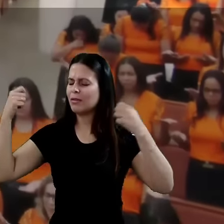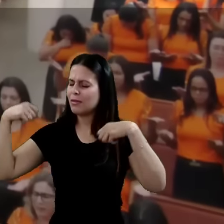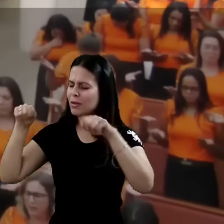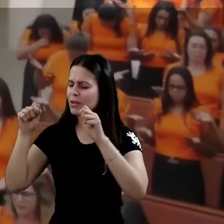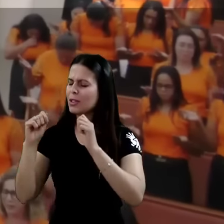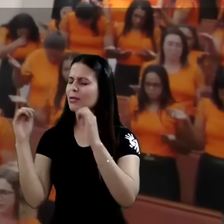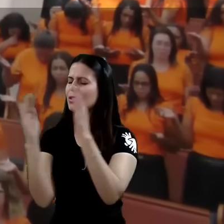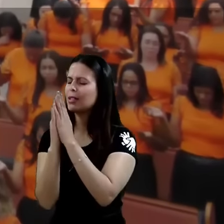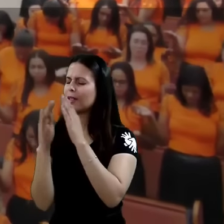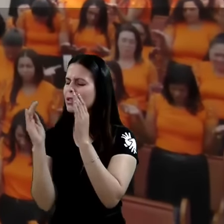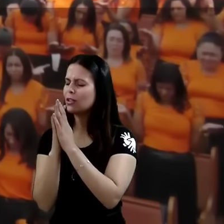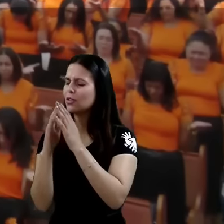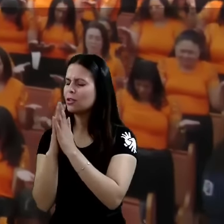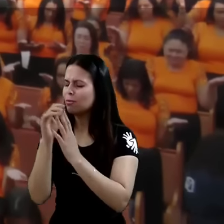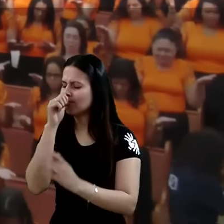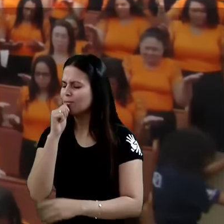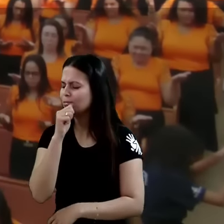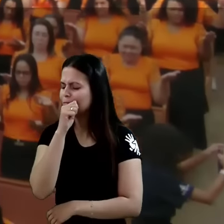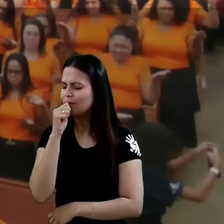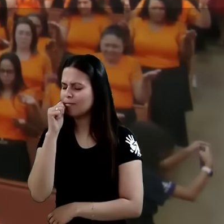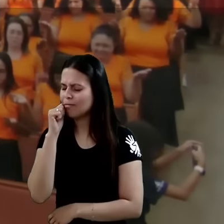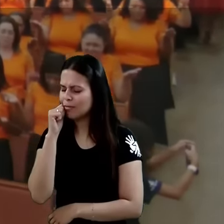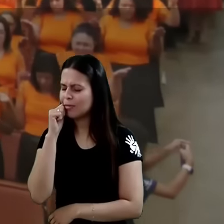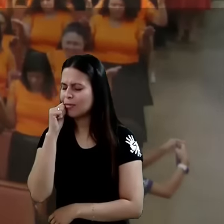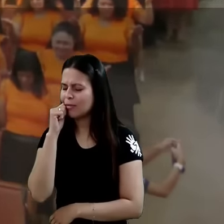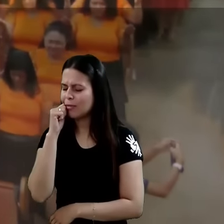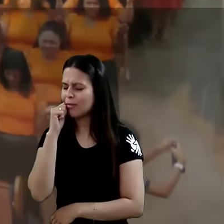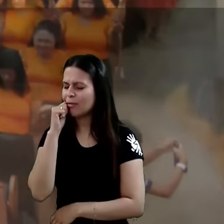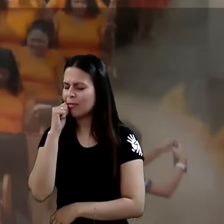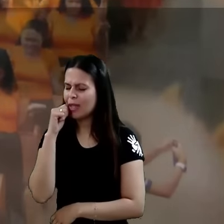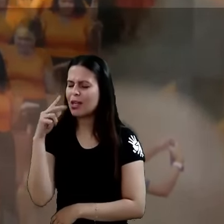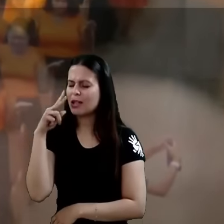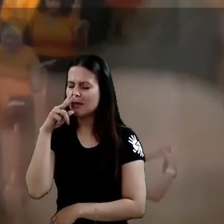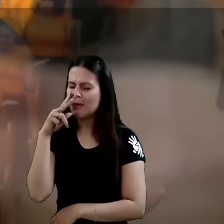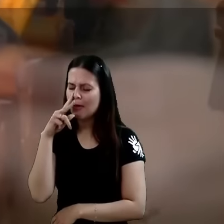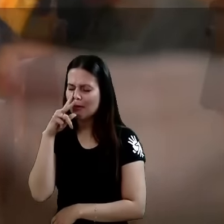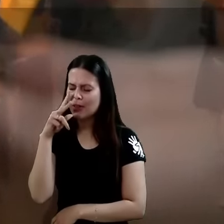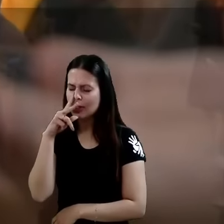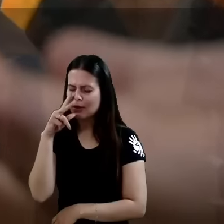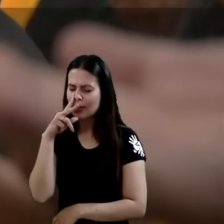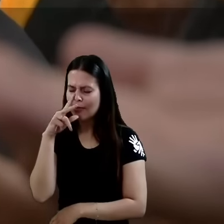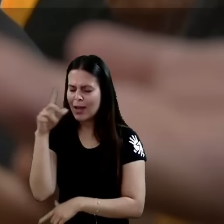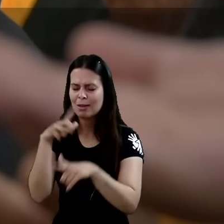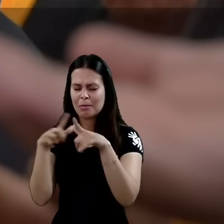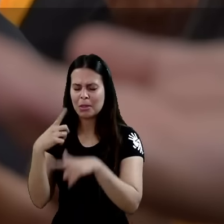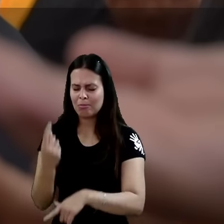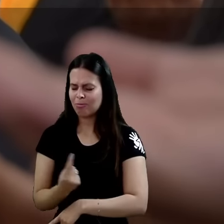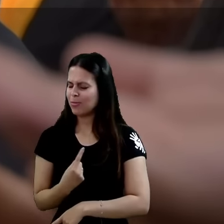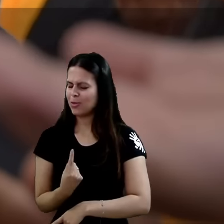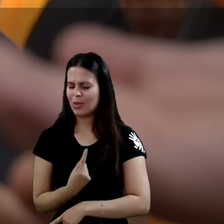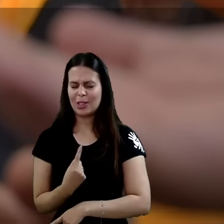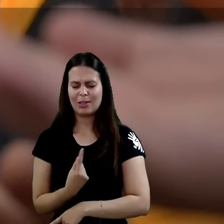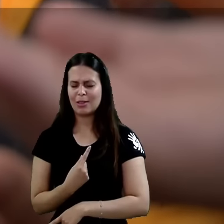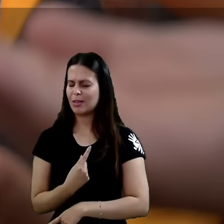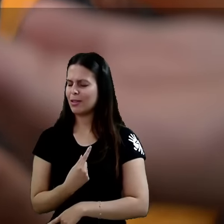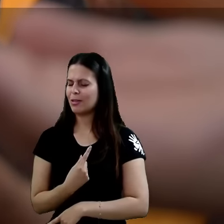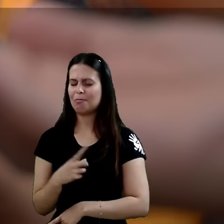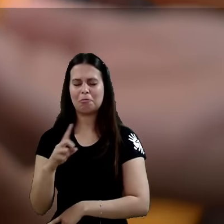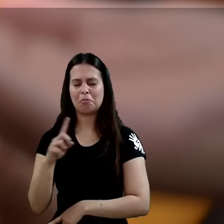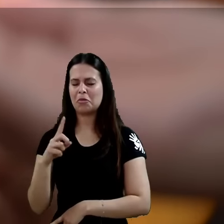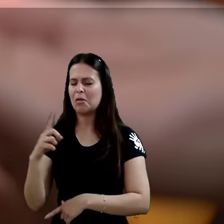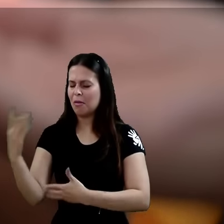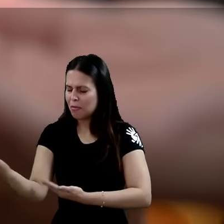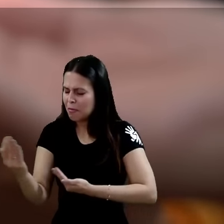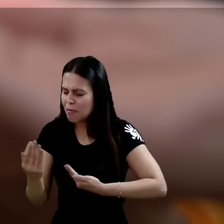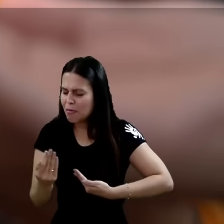de oração e jejum Mas esta Loide esta eice não vai trabalhar sozinha não ela vai chamar os filhos